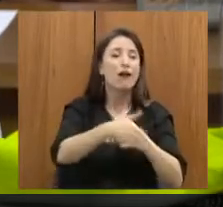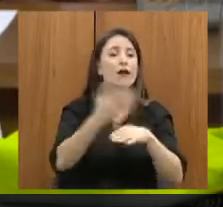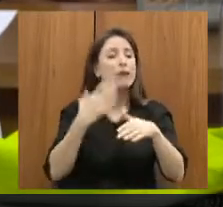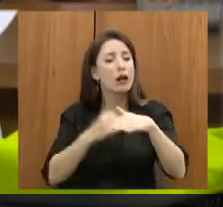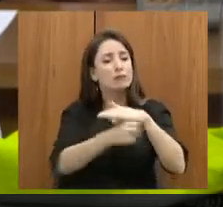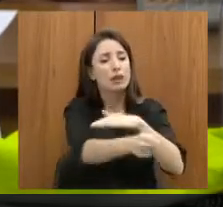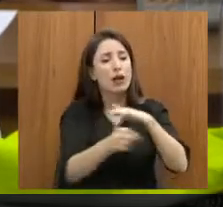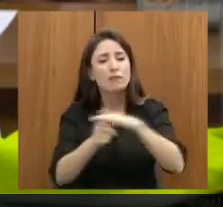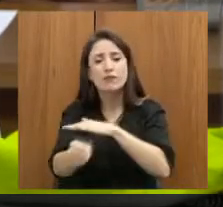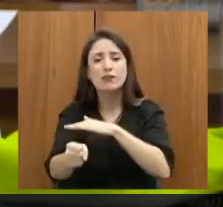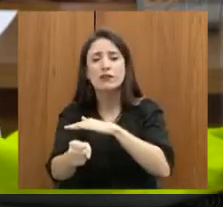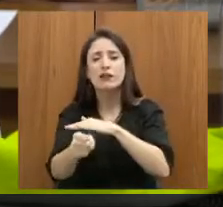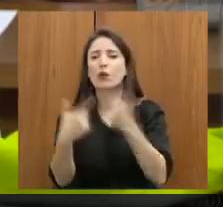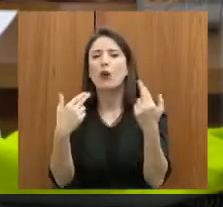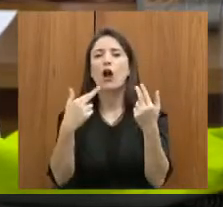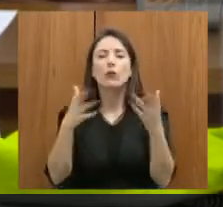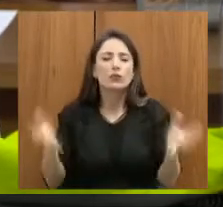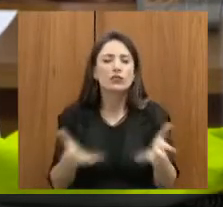Branco